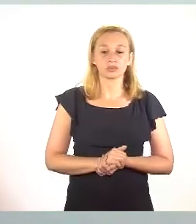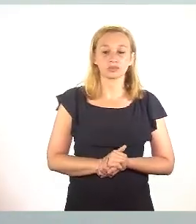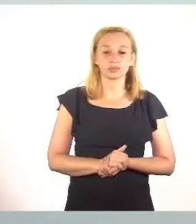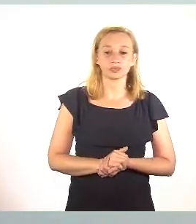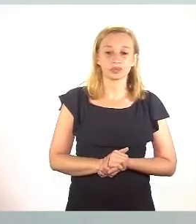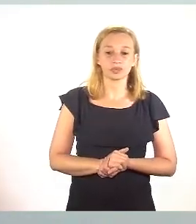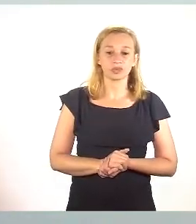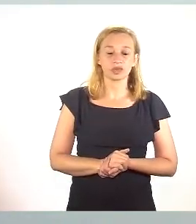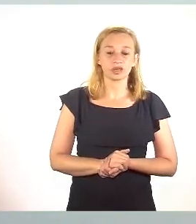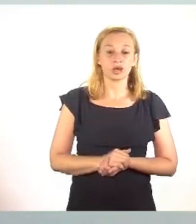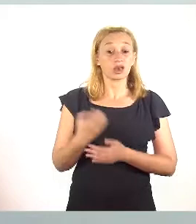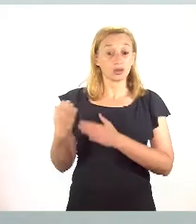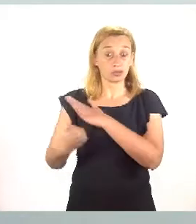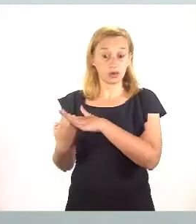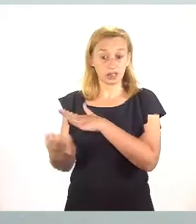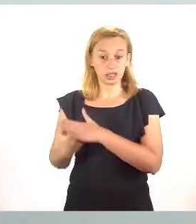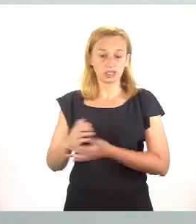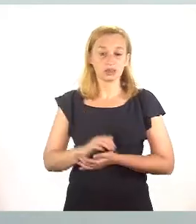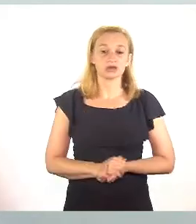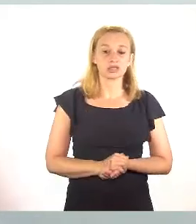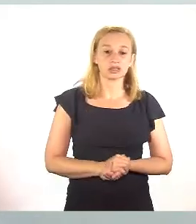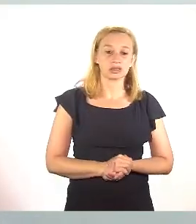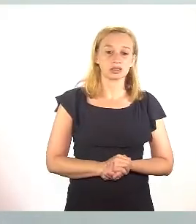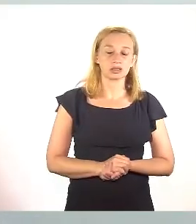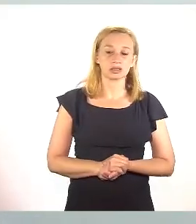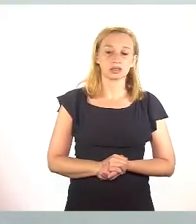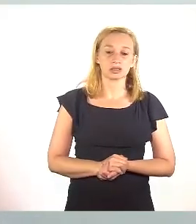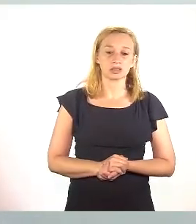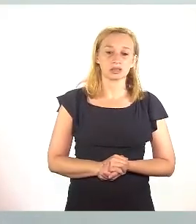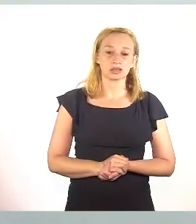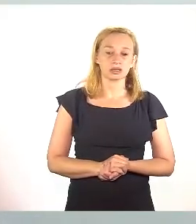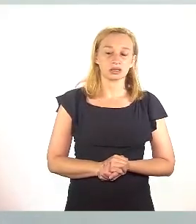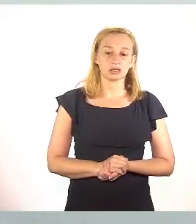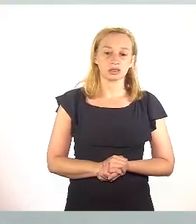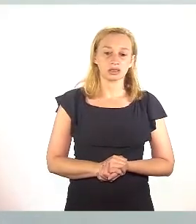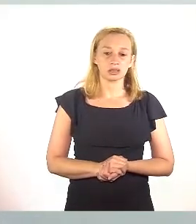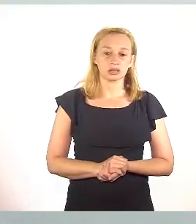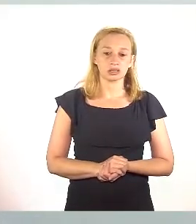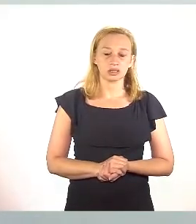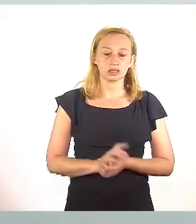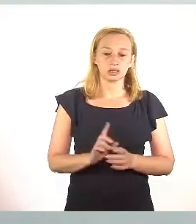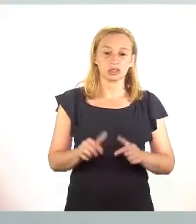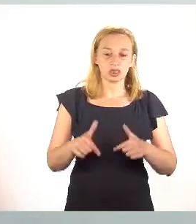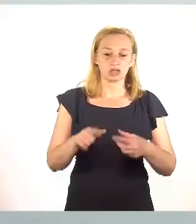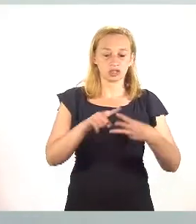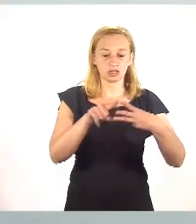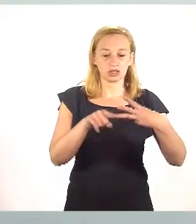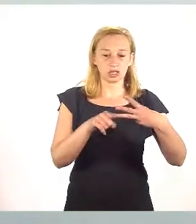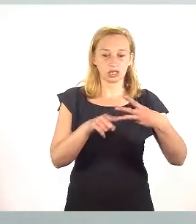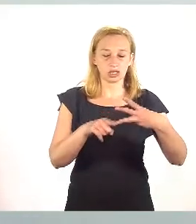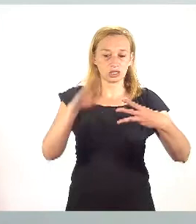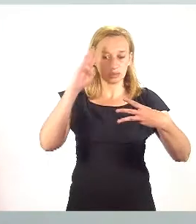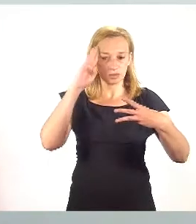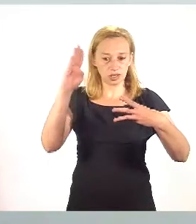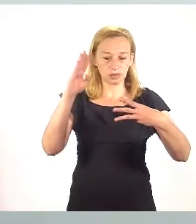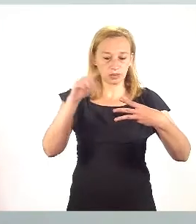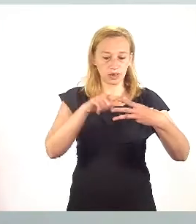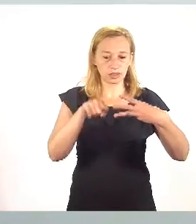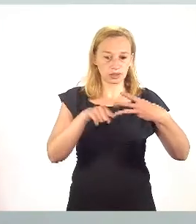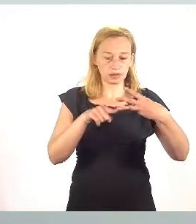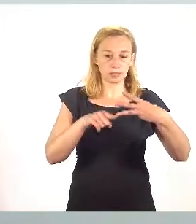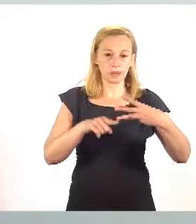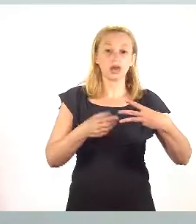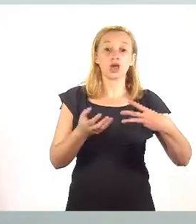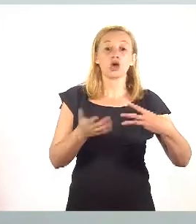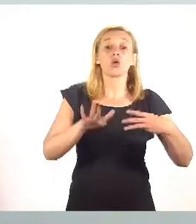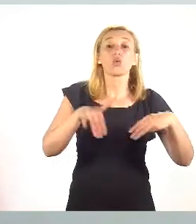a agência tem que mediar conflitos entre 3 importantes atores. Eu queria